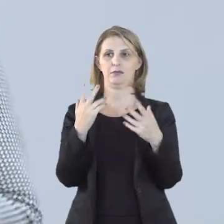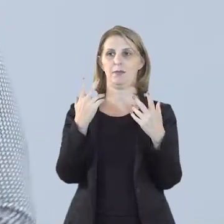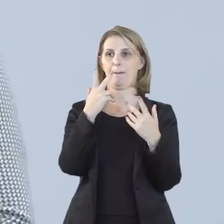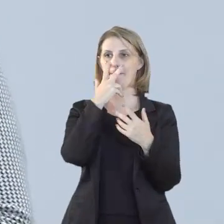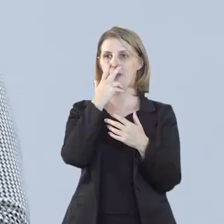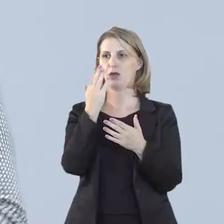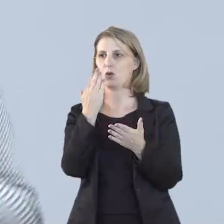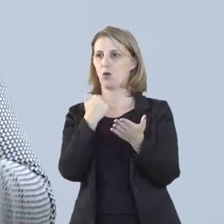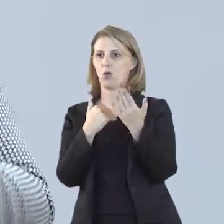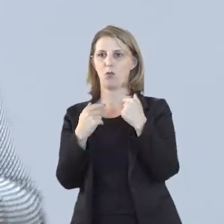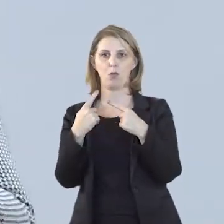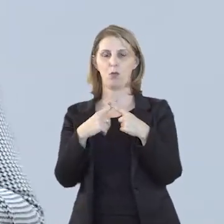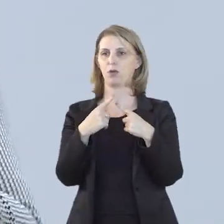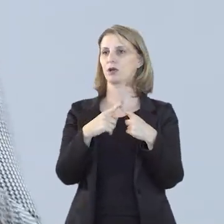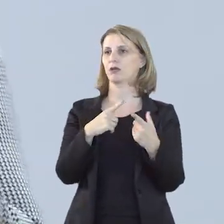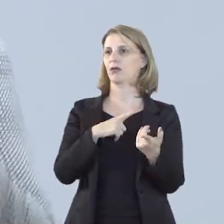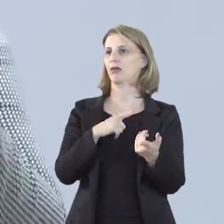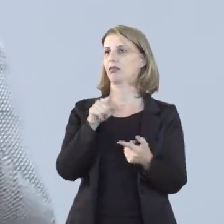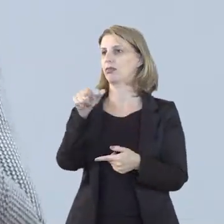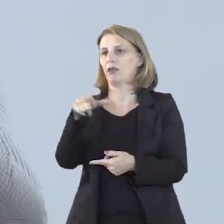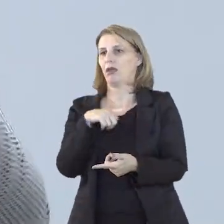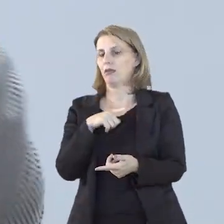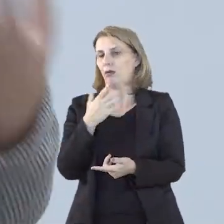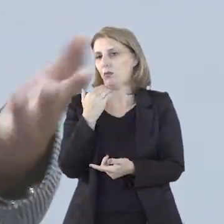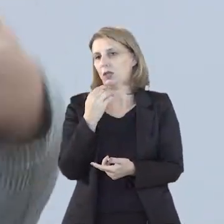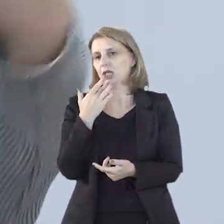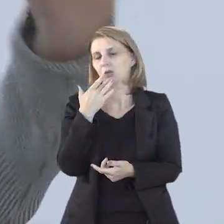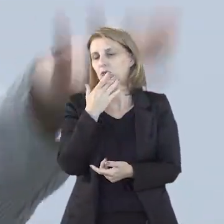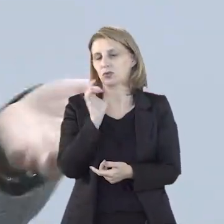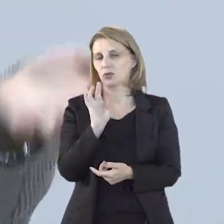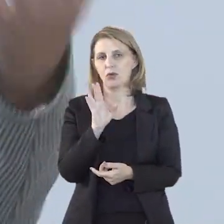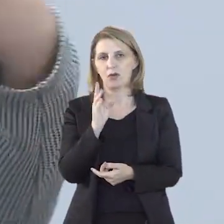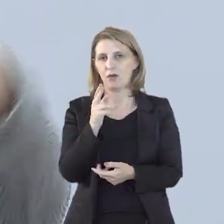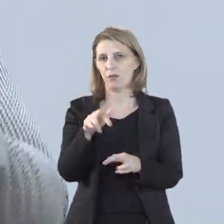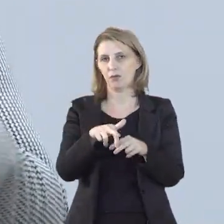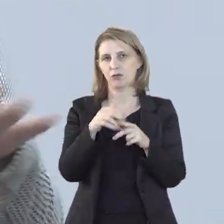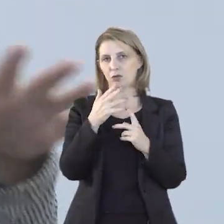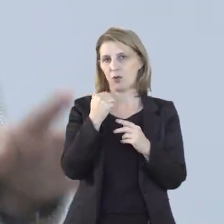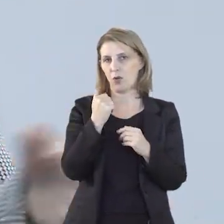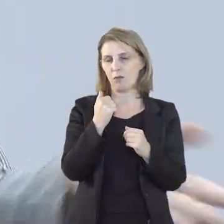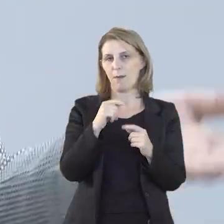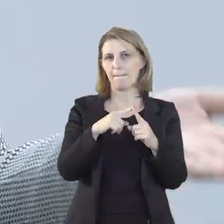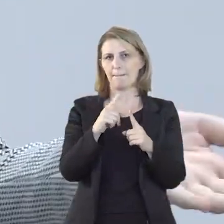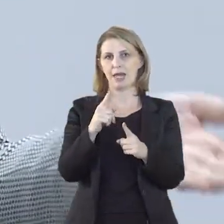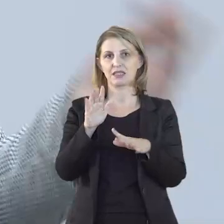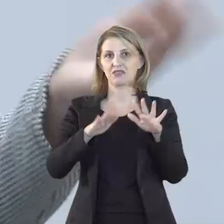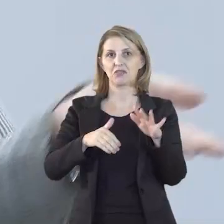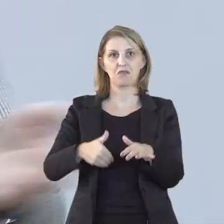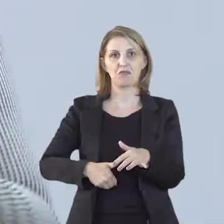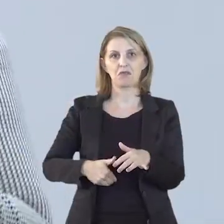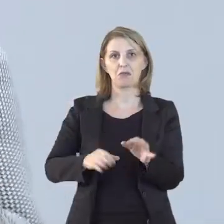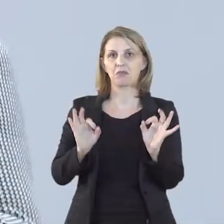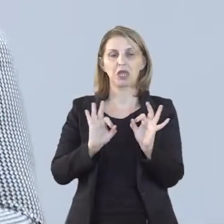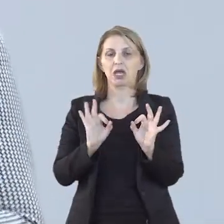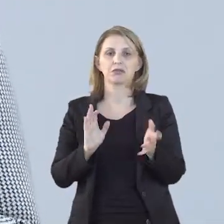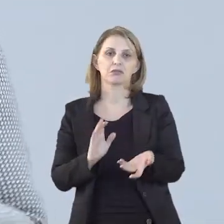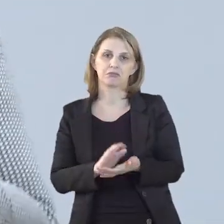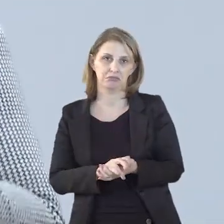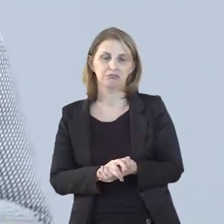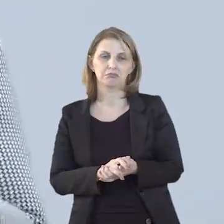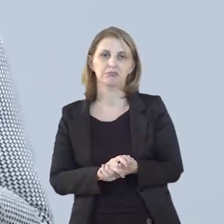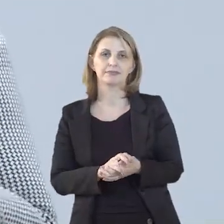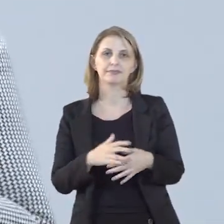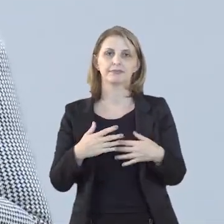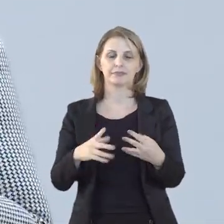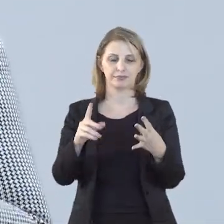comendo. Às vezes até de uma forma automática, do tipo assim, eu como porque tá lá e porque é gostoso, né? Então eu vou comer, mas